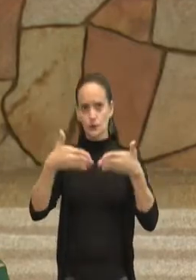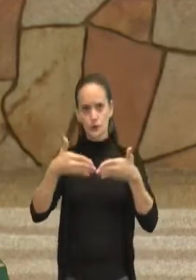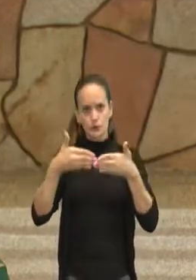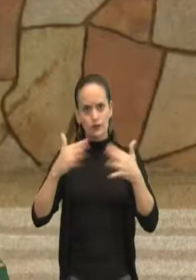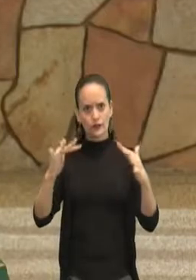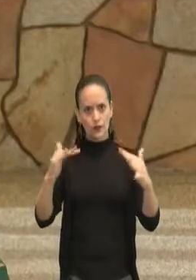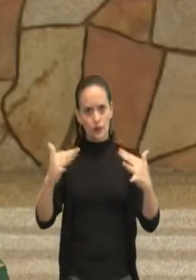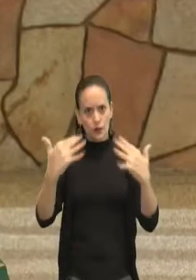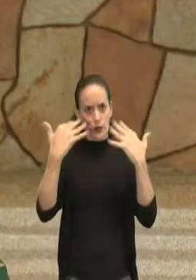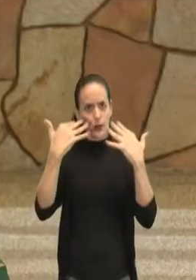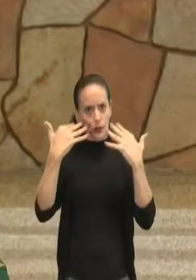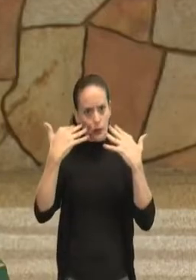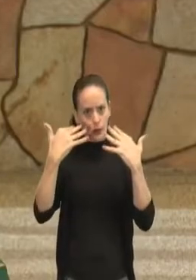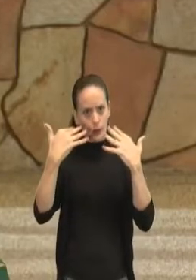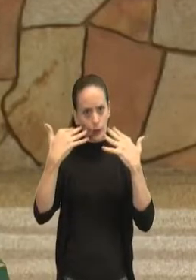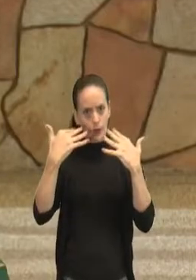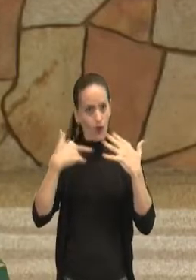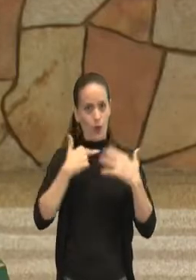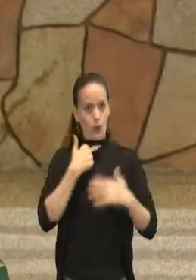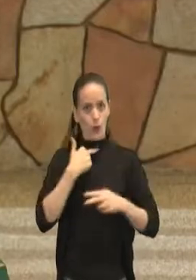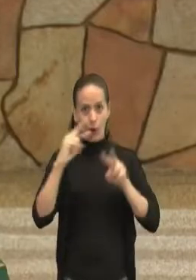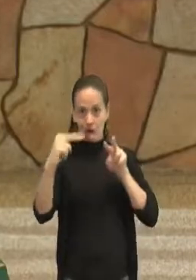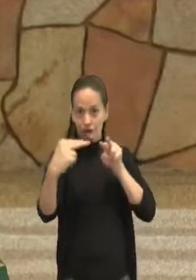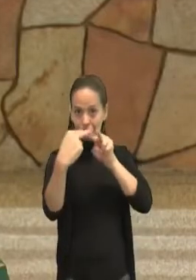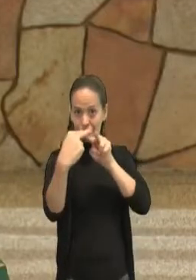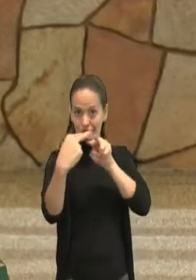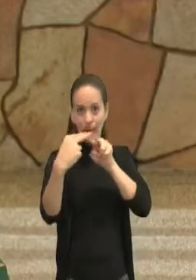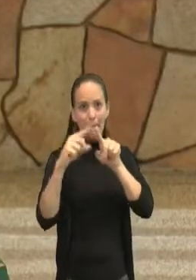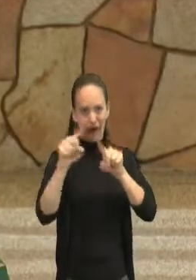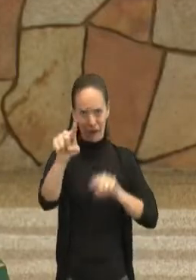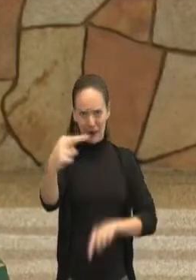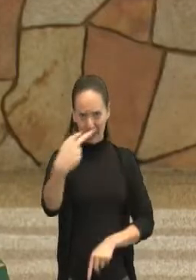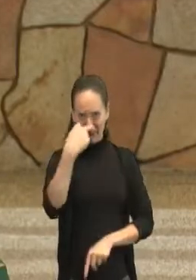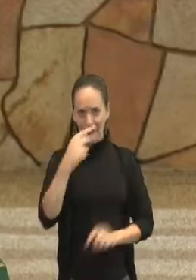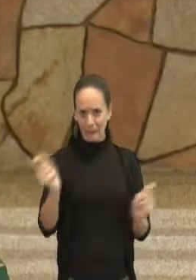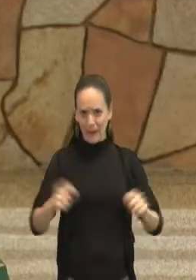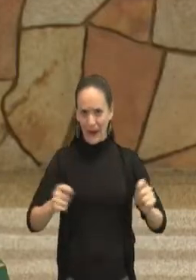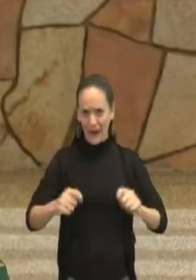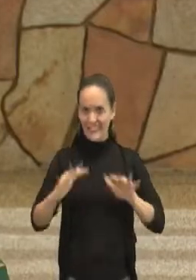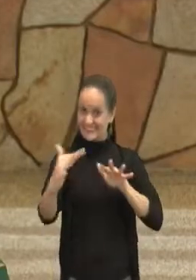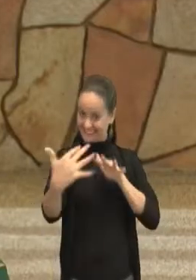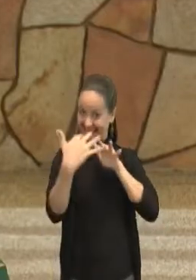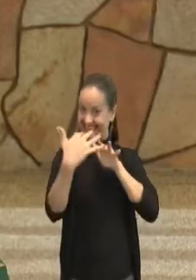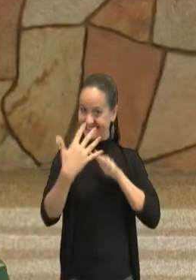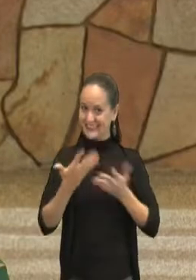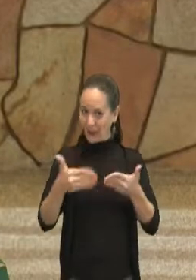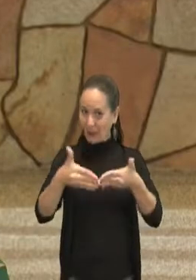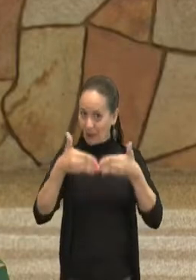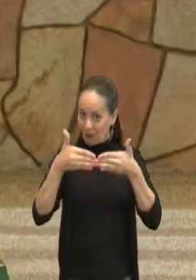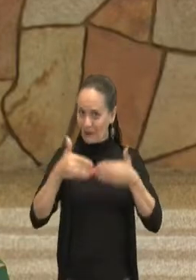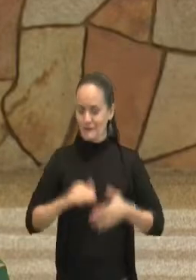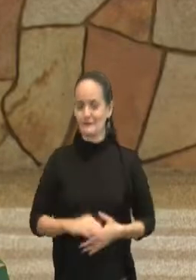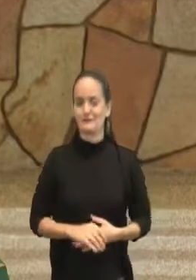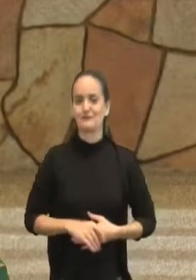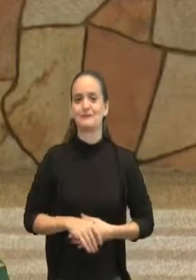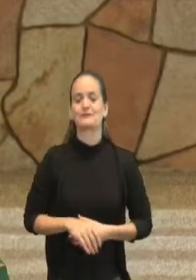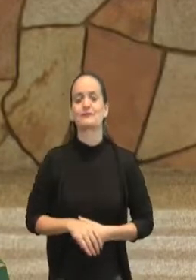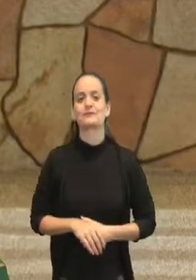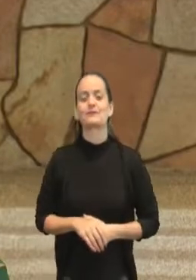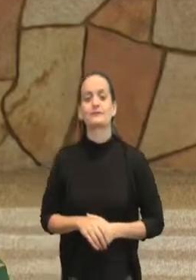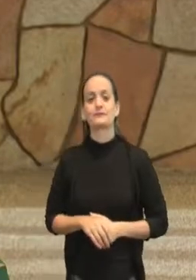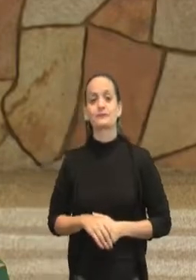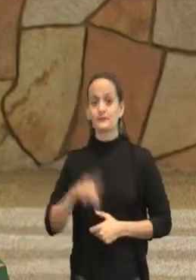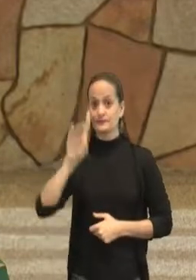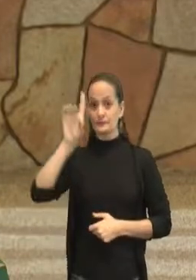Eu não posso olhar nos seus olhos, mas você pode olhar nos meus. Eu peço que você preste bastante atenção nesse momento.